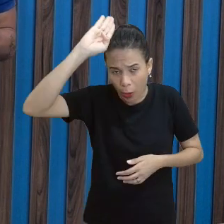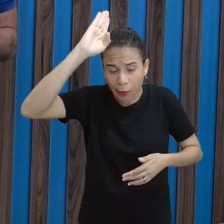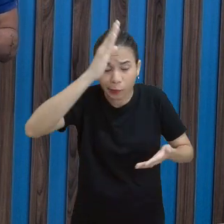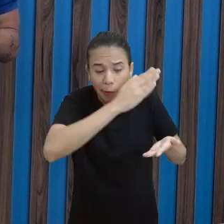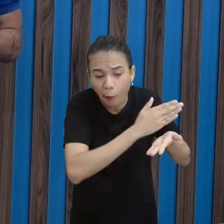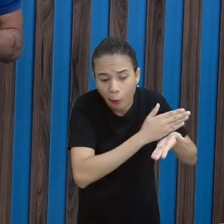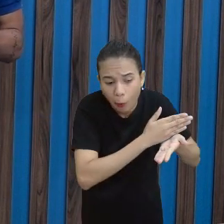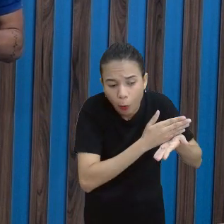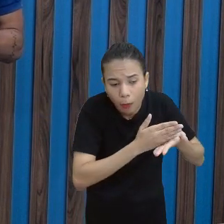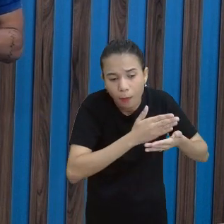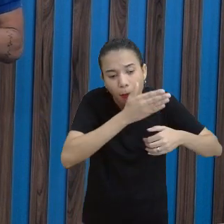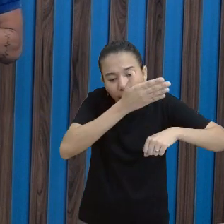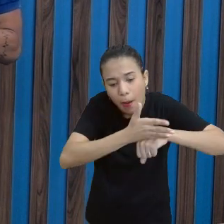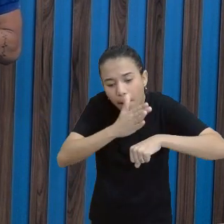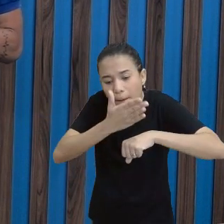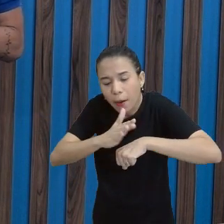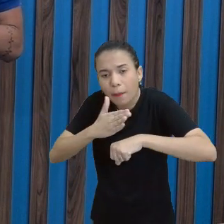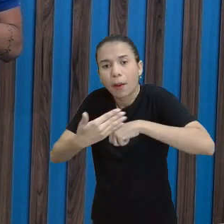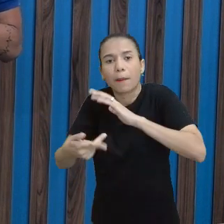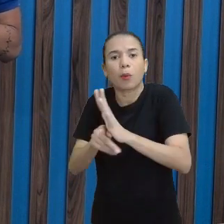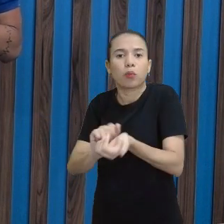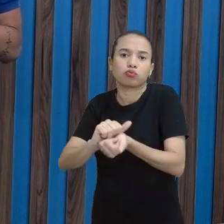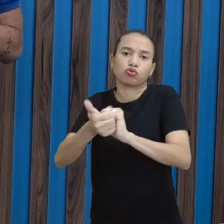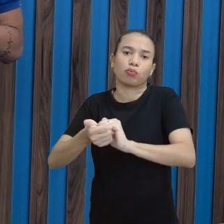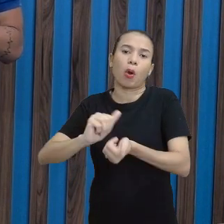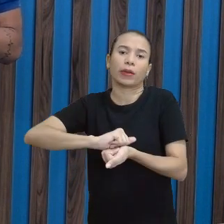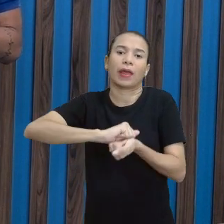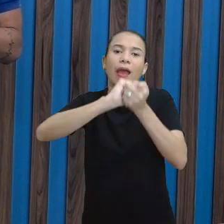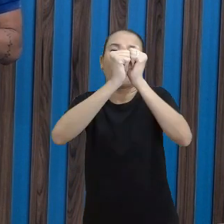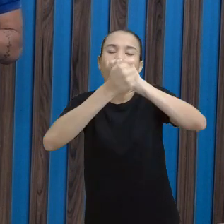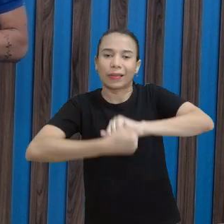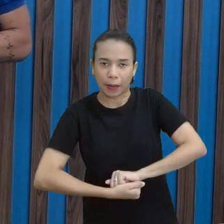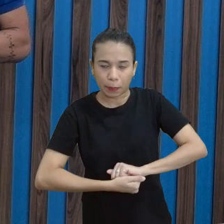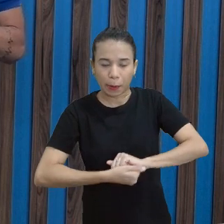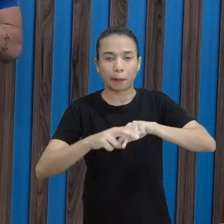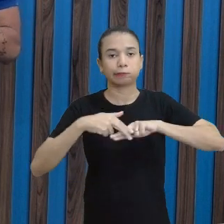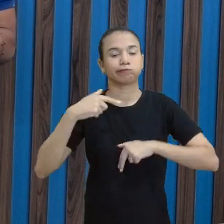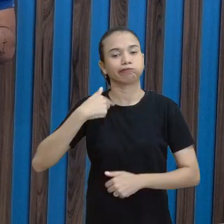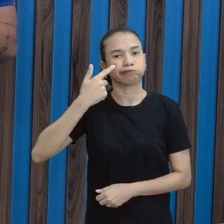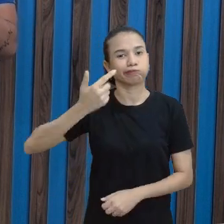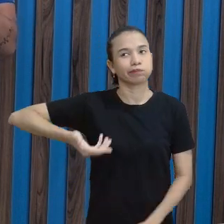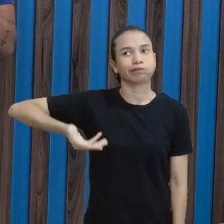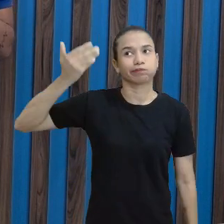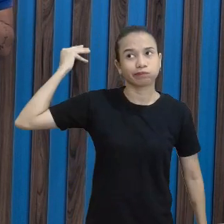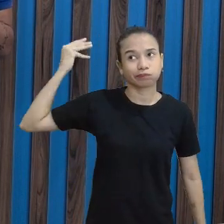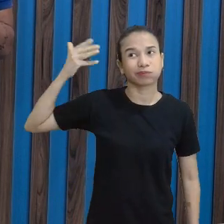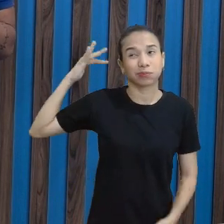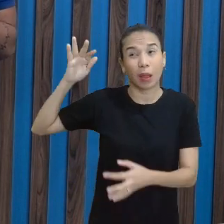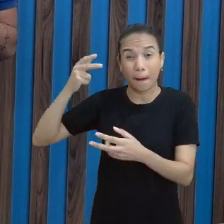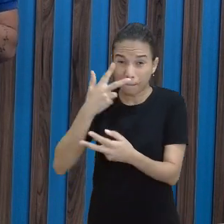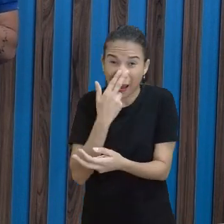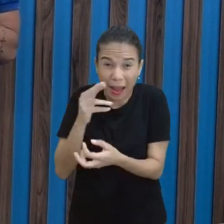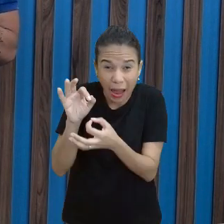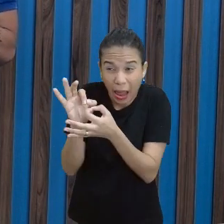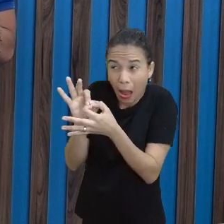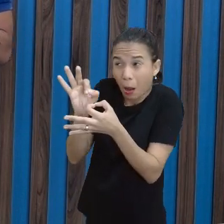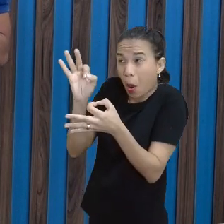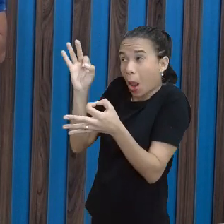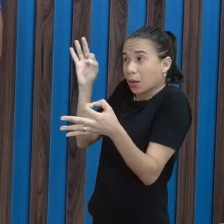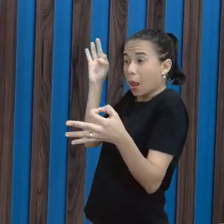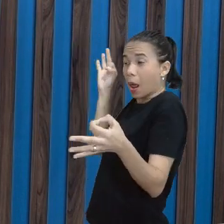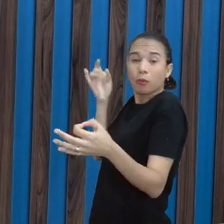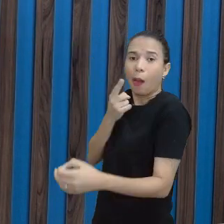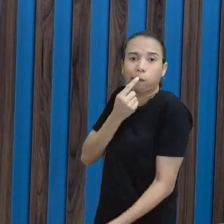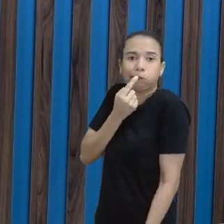dessas modalidades. Então, é bom a gente lembrar que a gente está falando aí de uma época bem distante, né? A gente não está falando